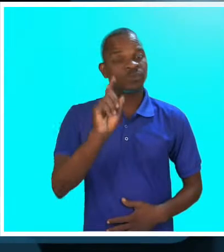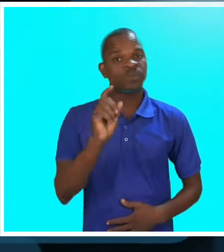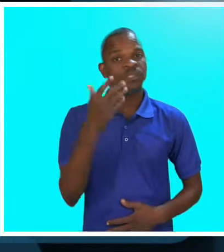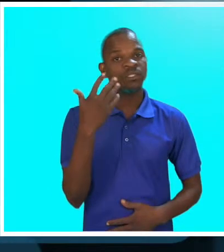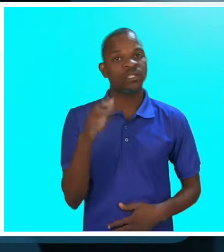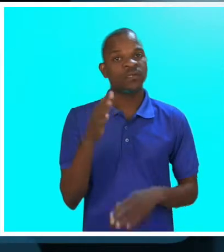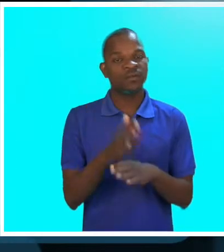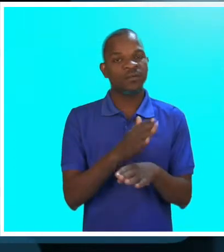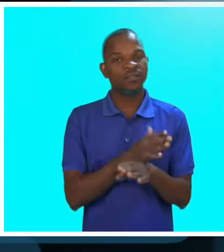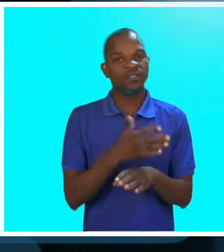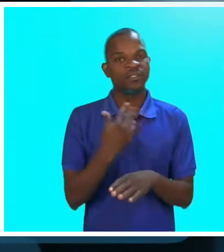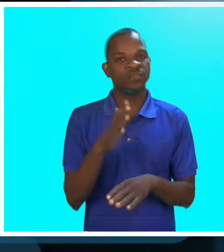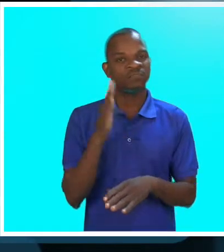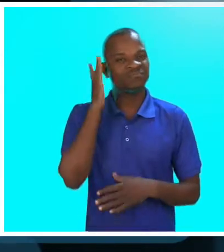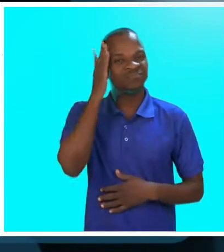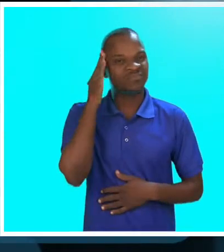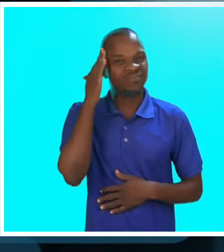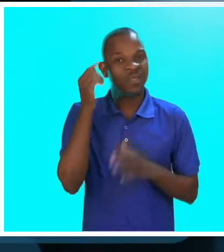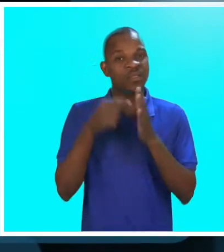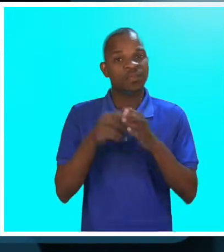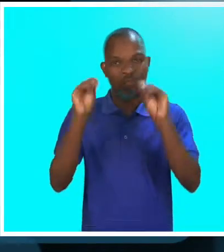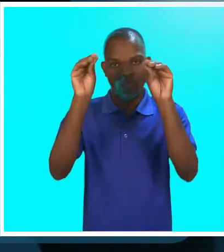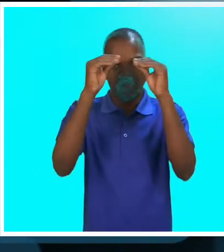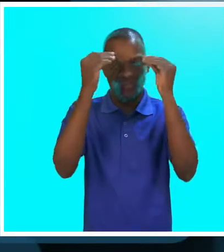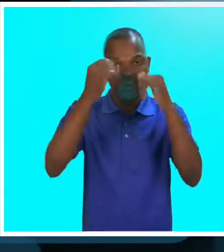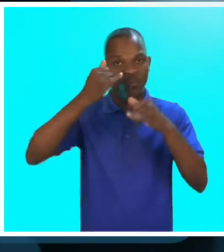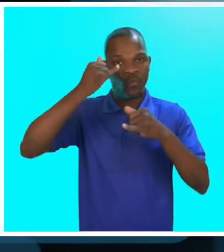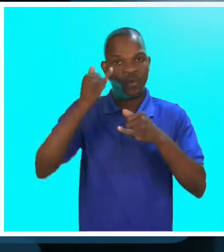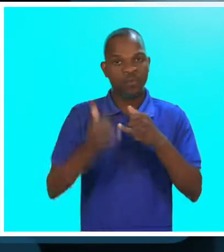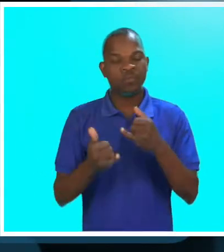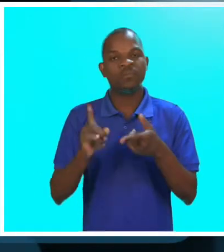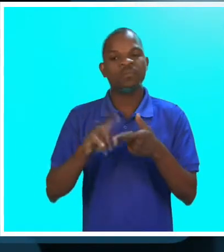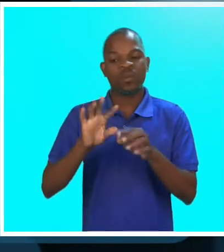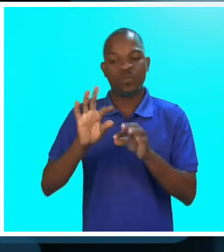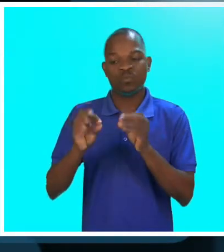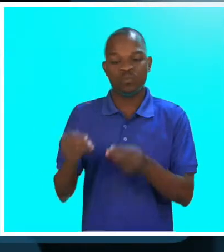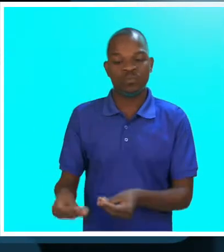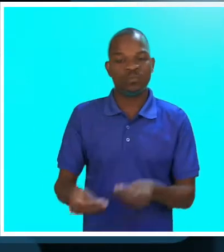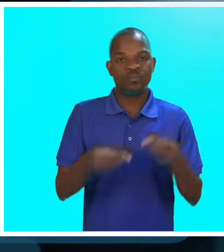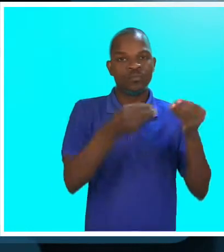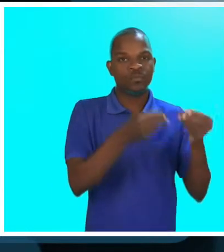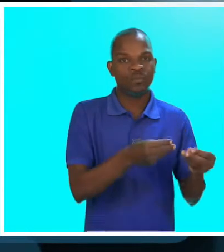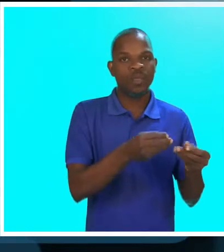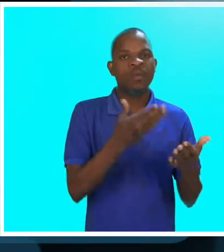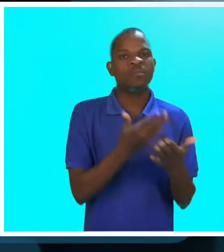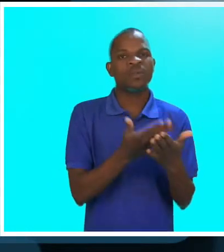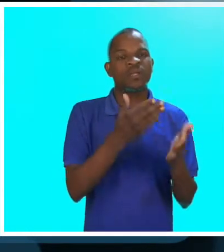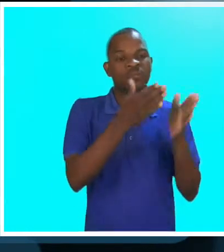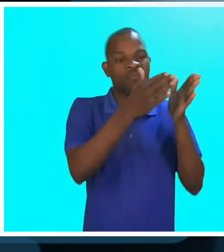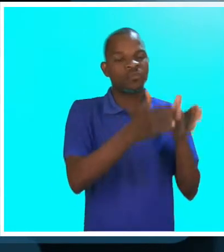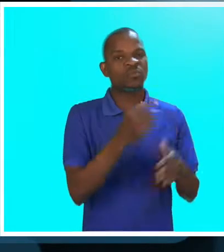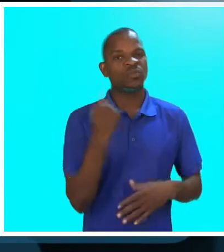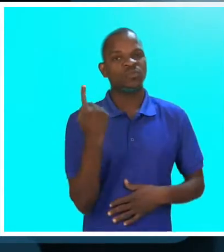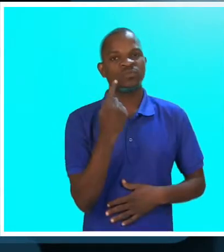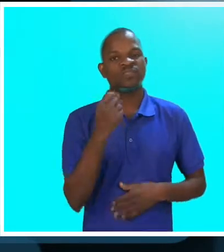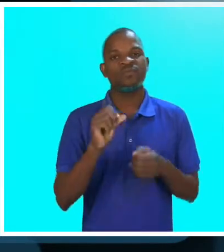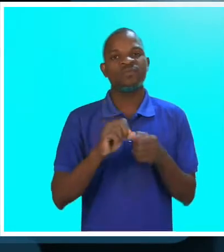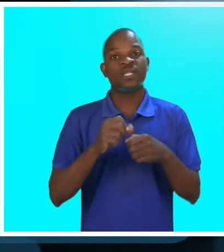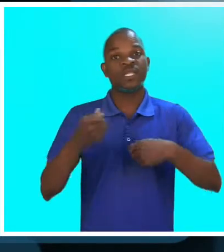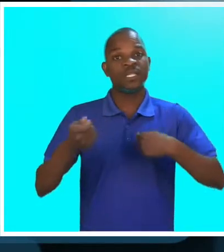ativo iniciativa depois de uma formação profissional é ter um alguns kits e e para quem só